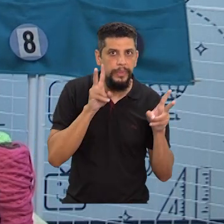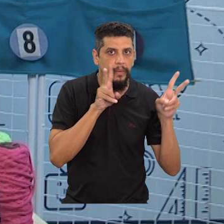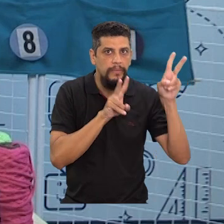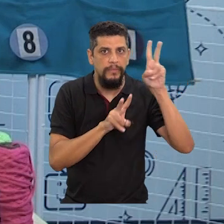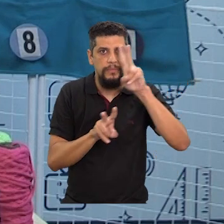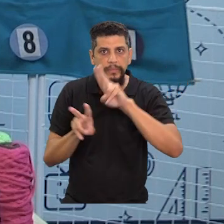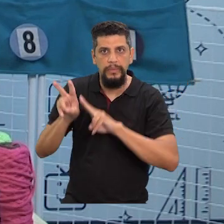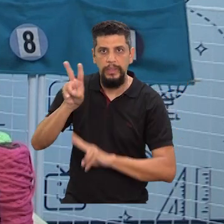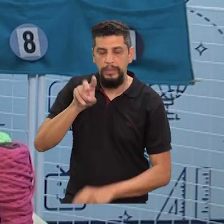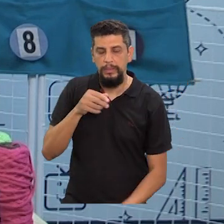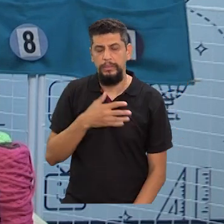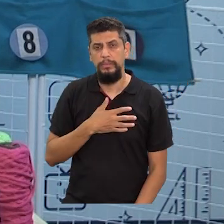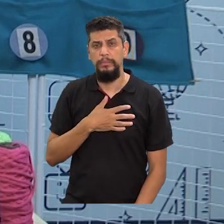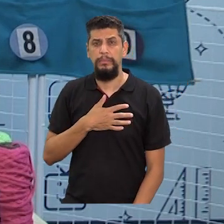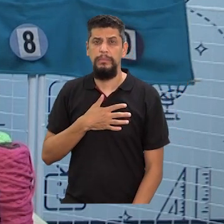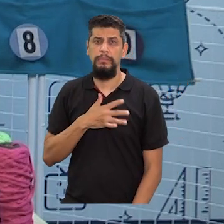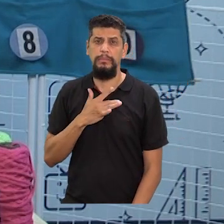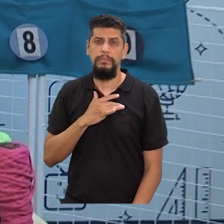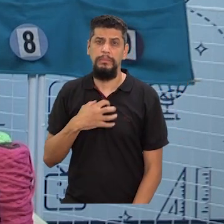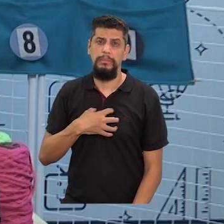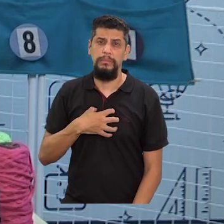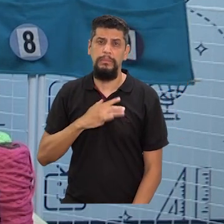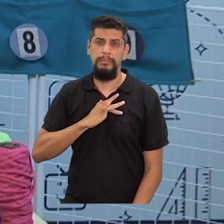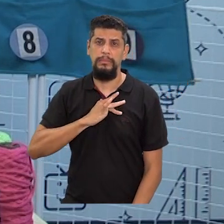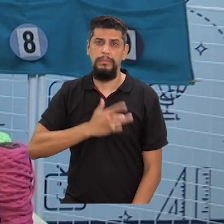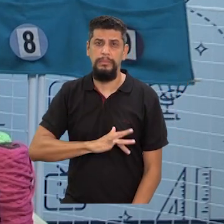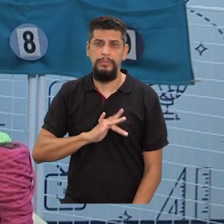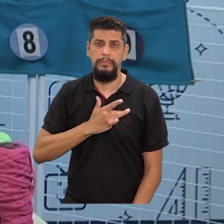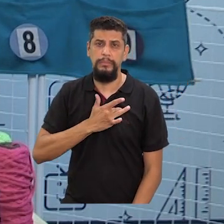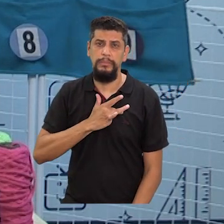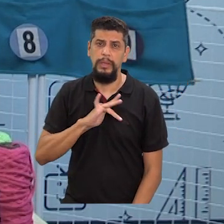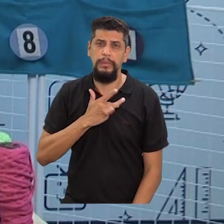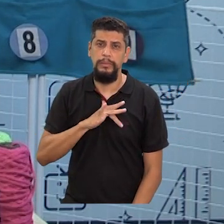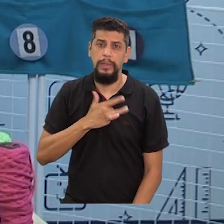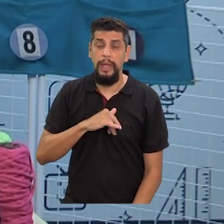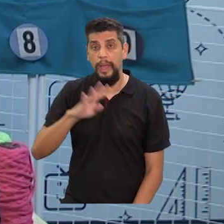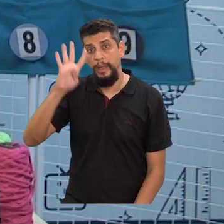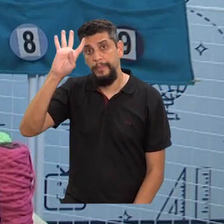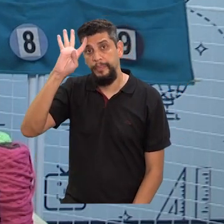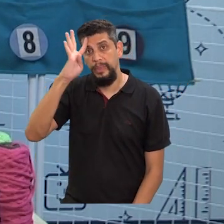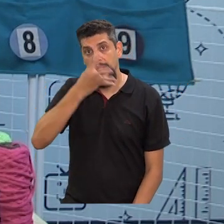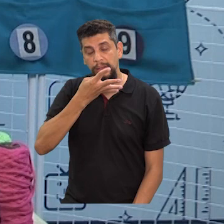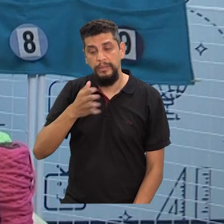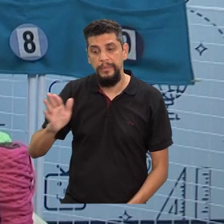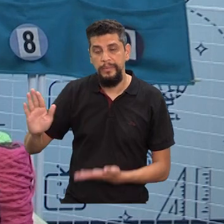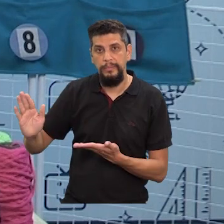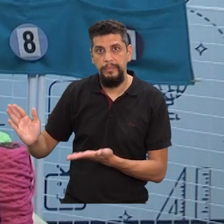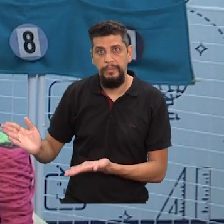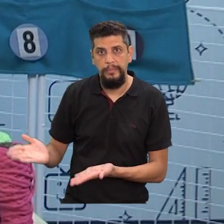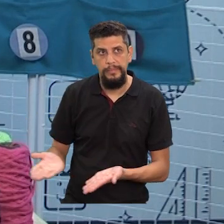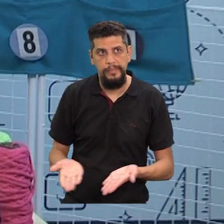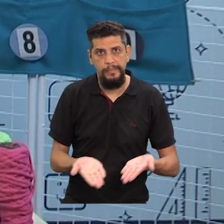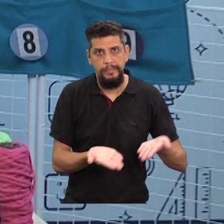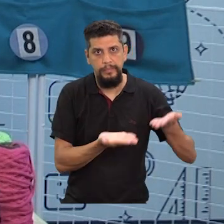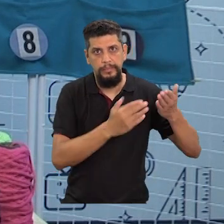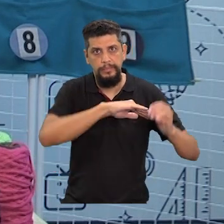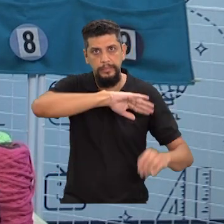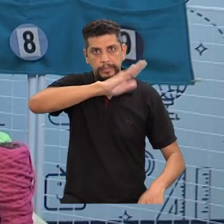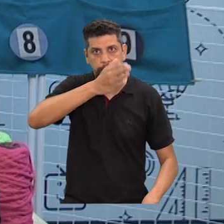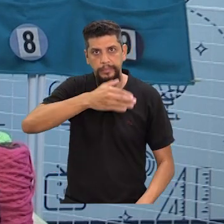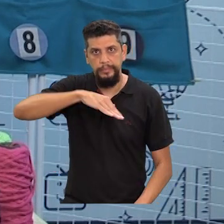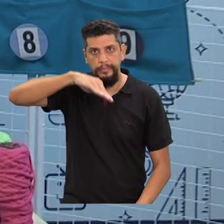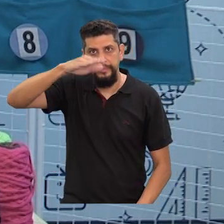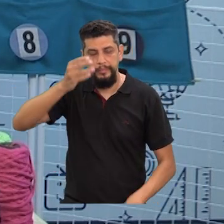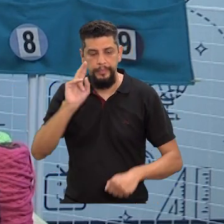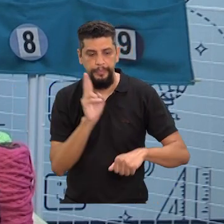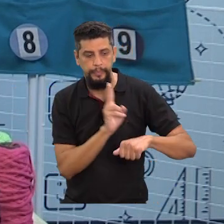e viu Aracne e ficou com muita dó. Ela então resolveu trazer a menina para o Monte Olimpo e